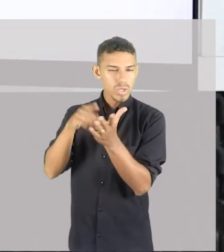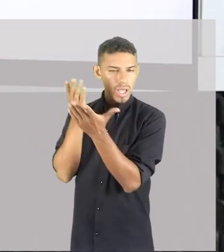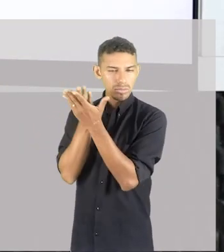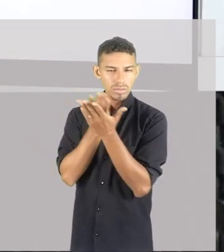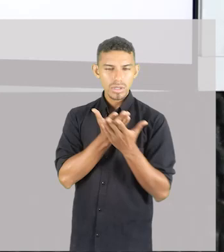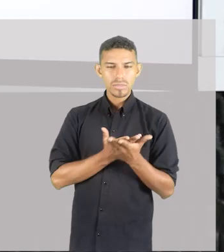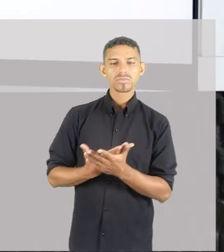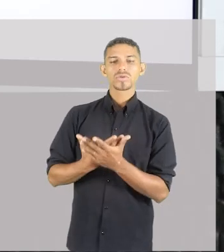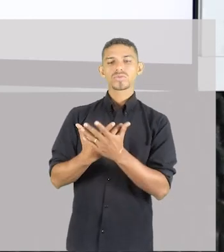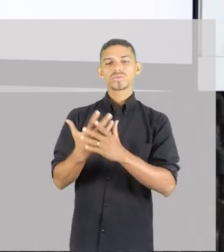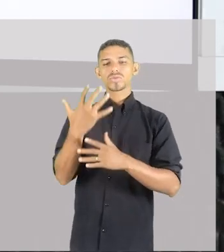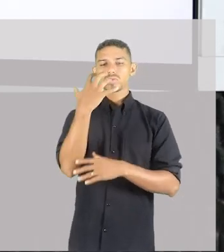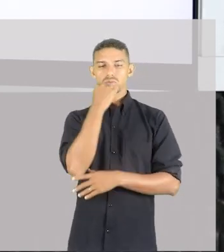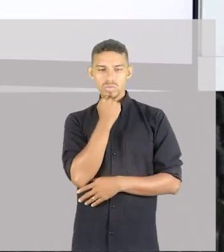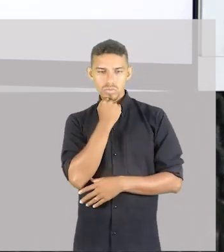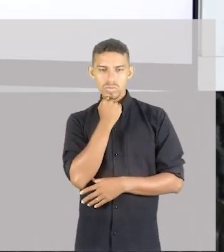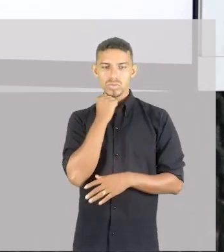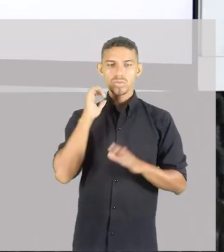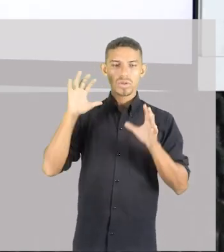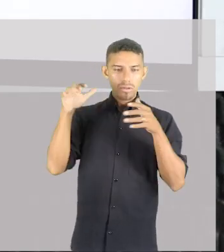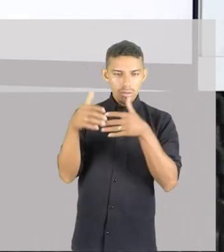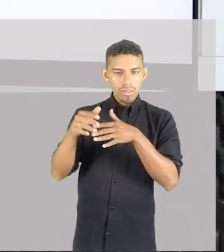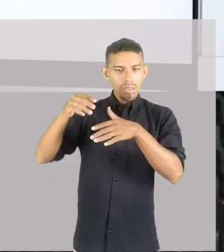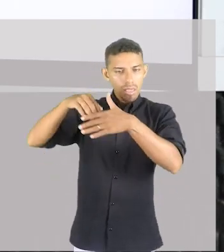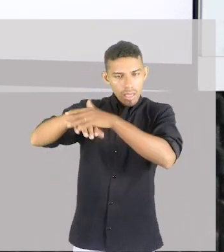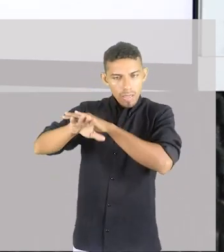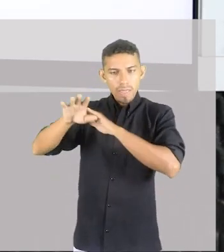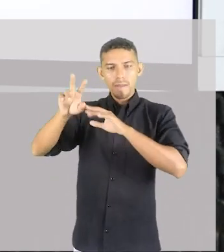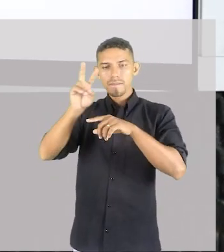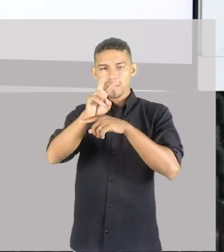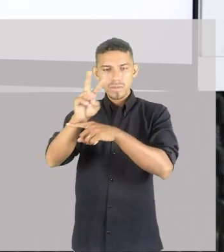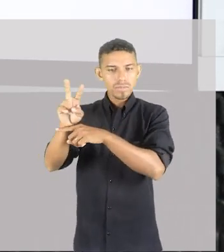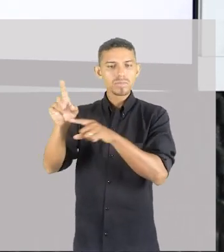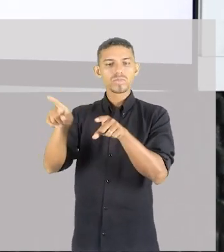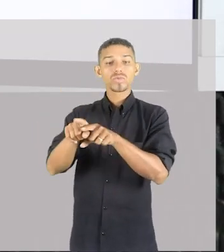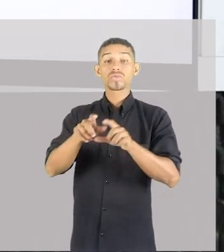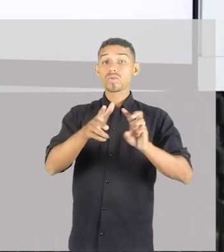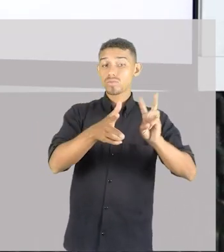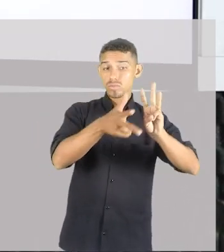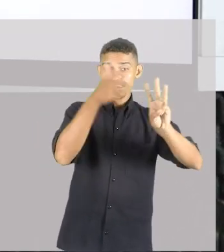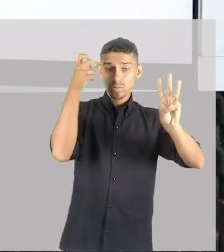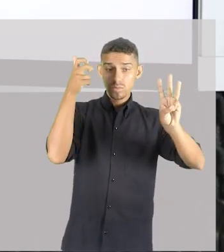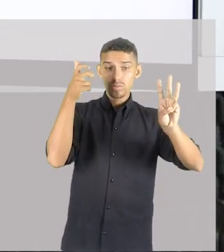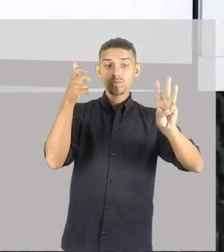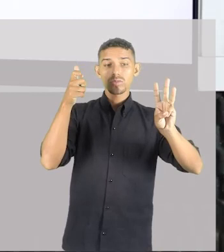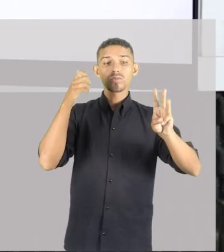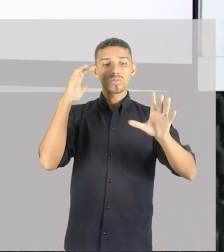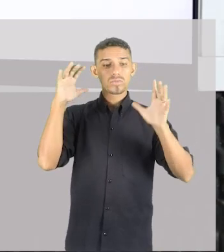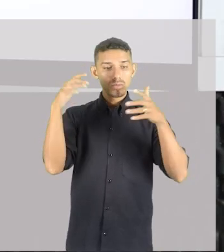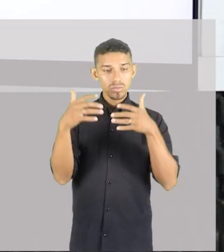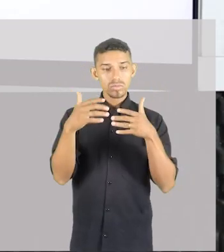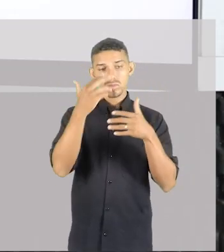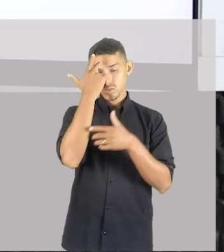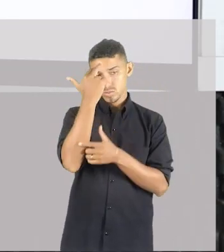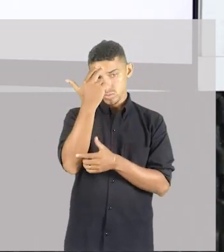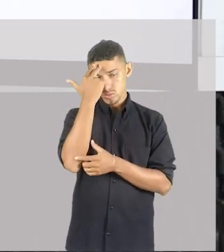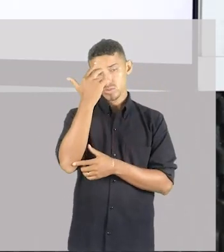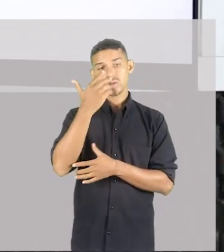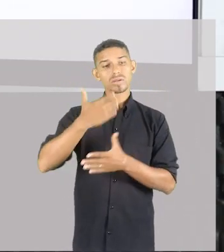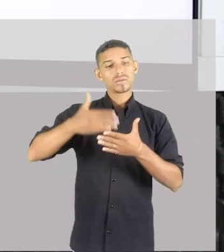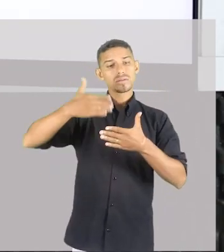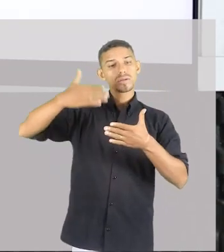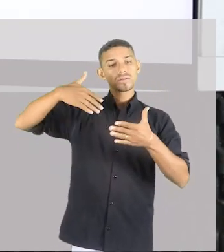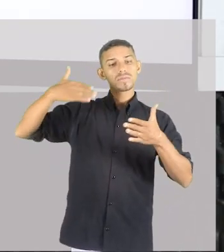recursos e bens arqueológicos, paleontológicos e a cultura material e tradições dos povos originários, nosso processo de cultura